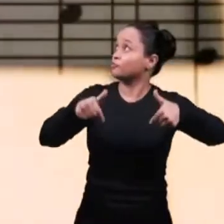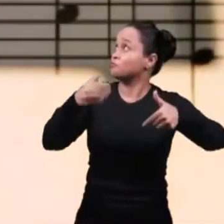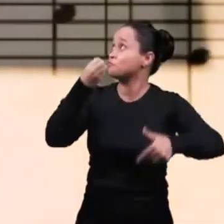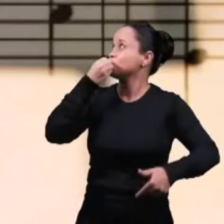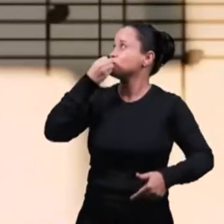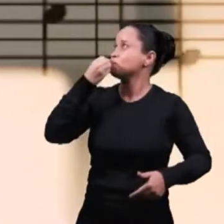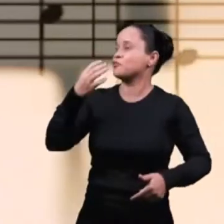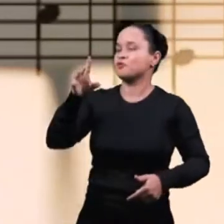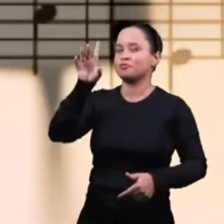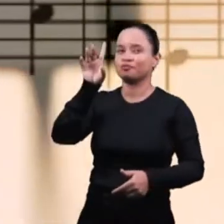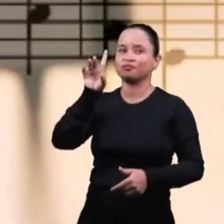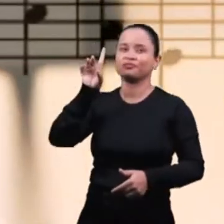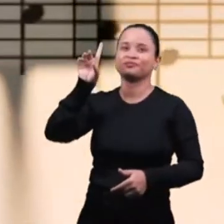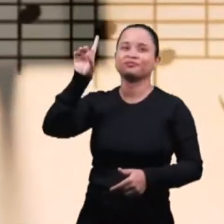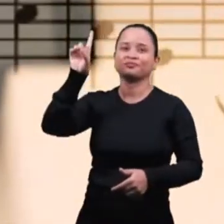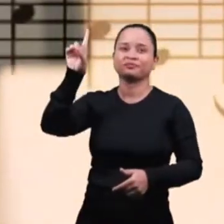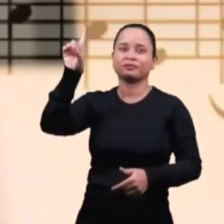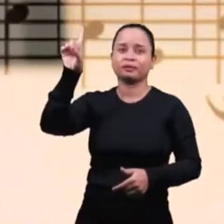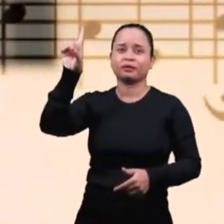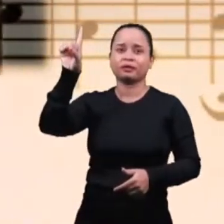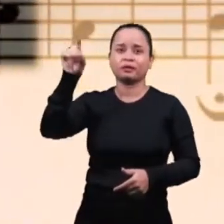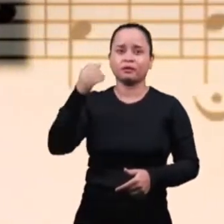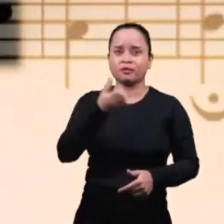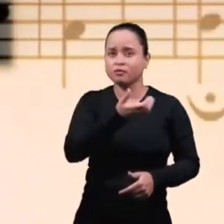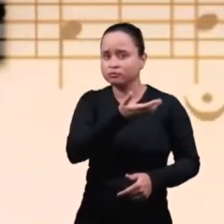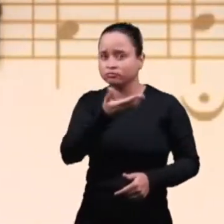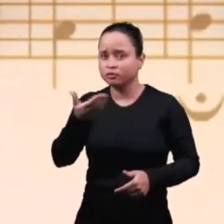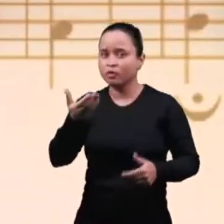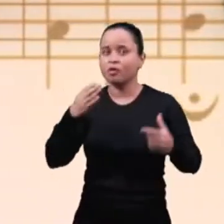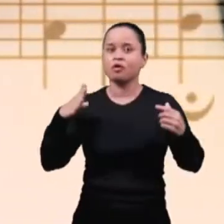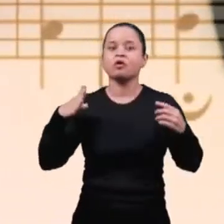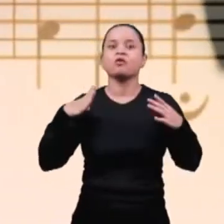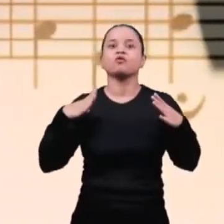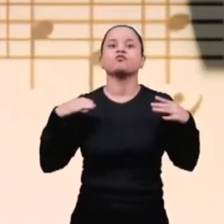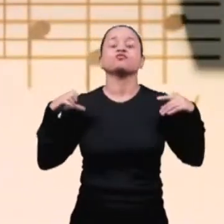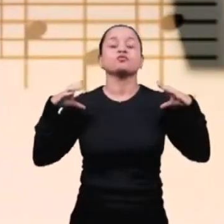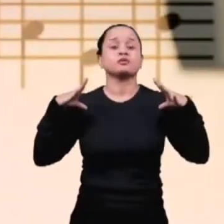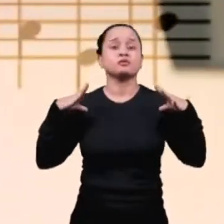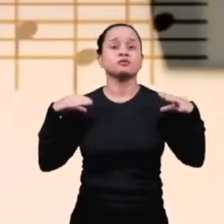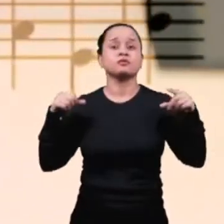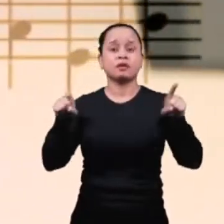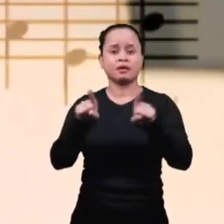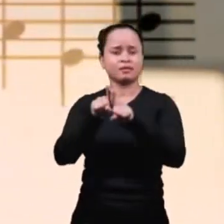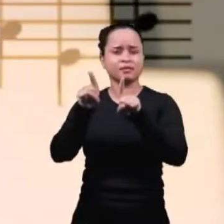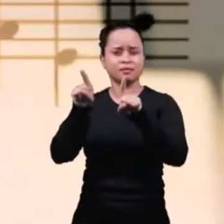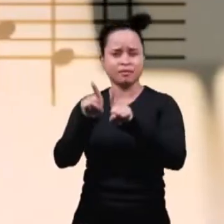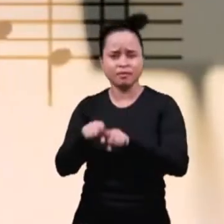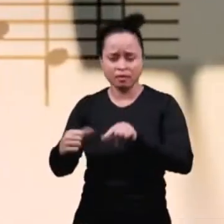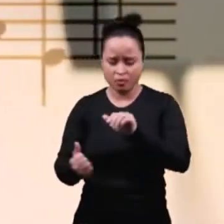benfeitor, os anjos e homens ai